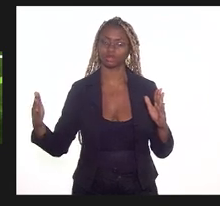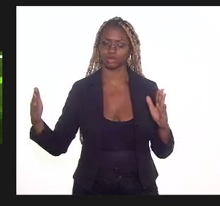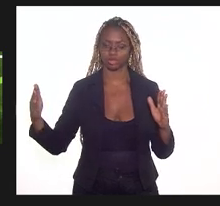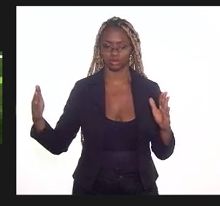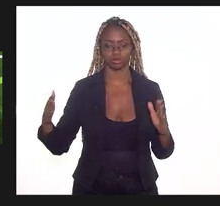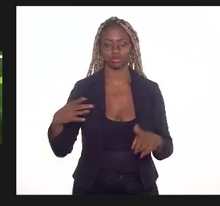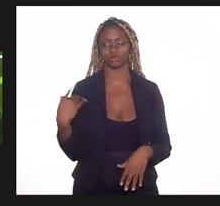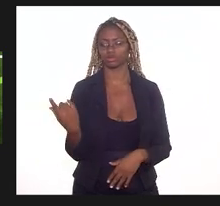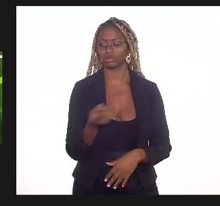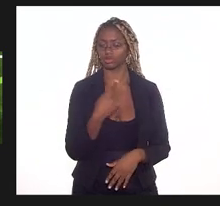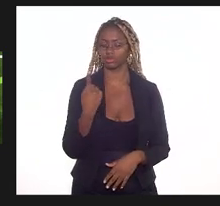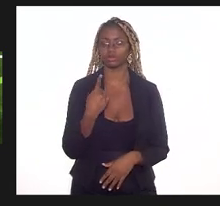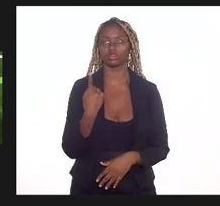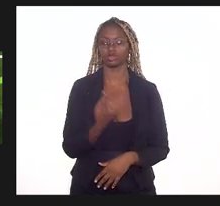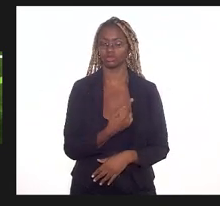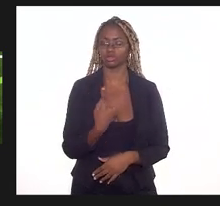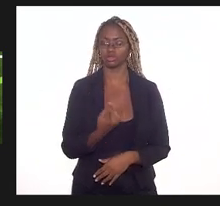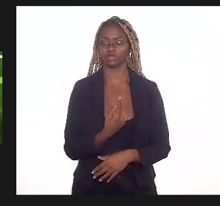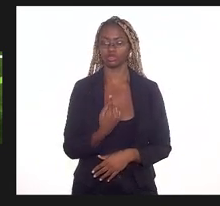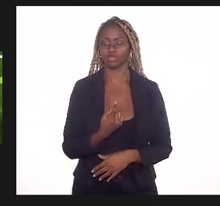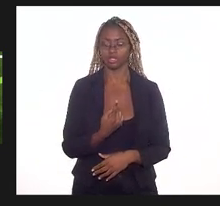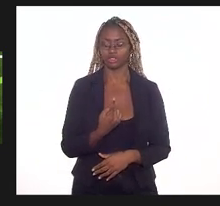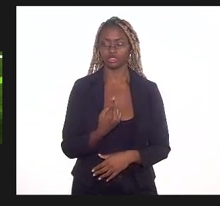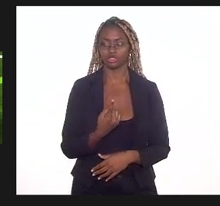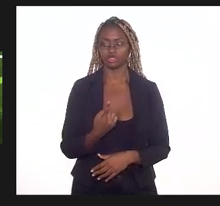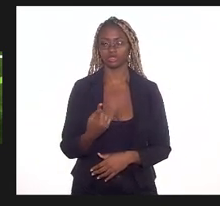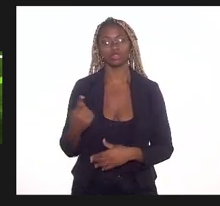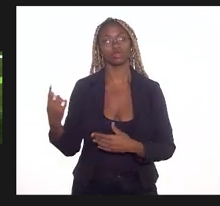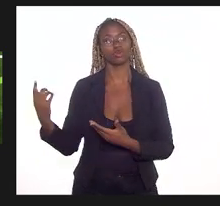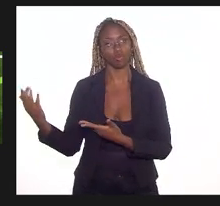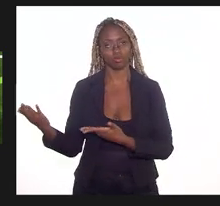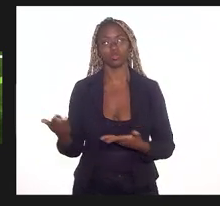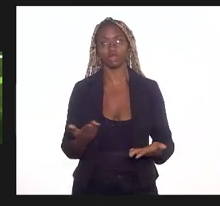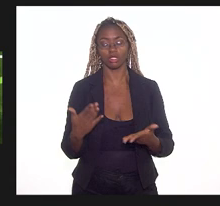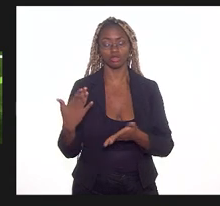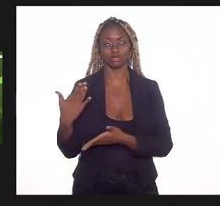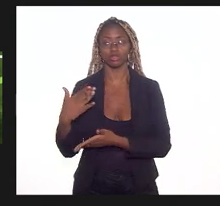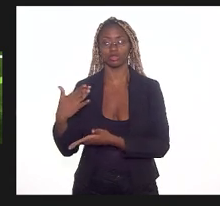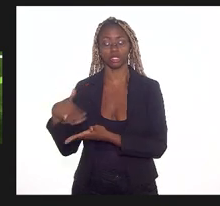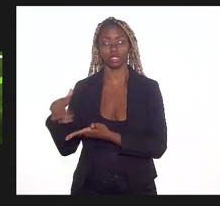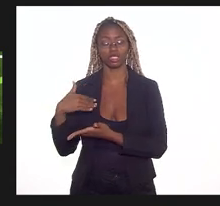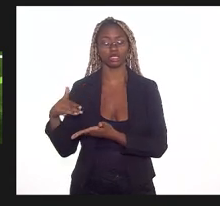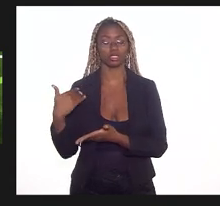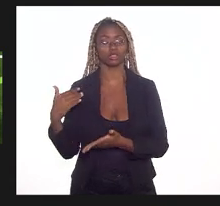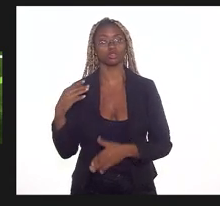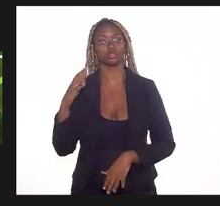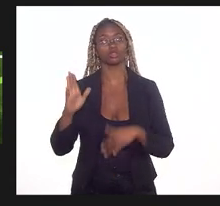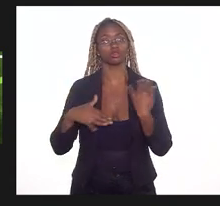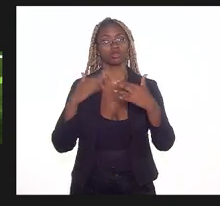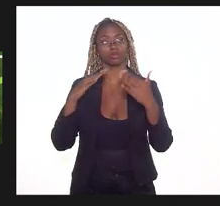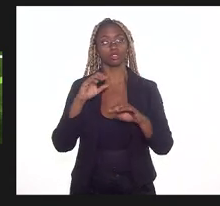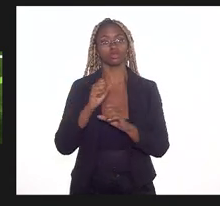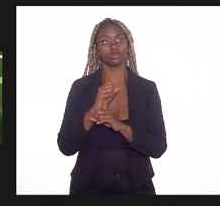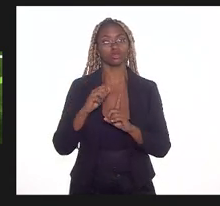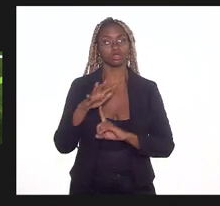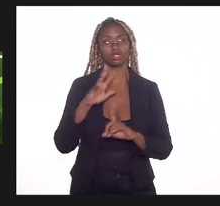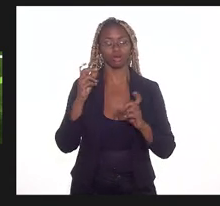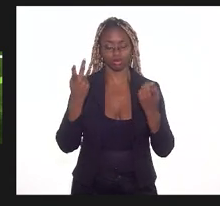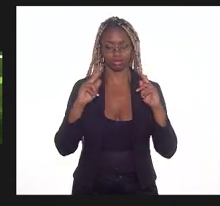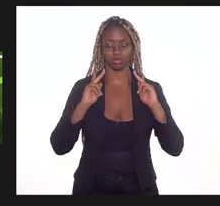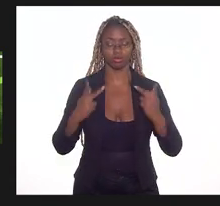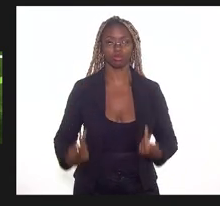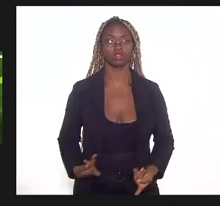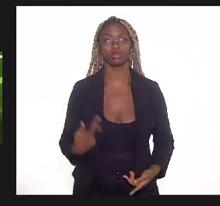a gente é alçado secretário de Desenvolvimento Social e Direitos Humanos do Estado. E aí a